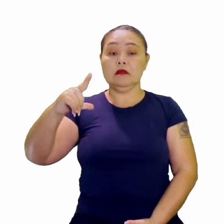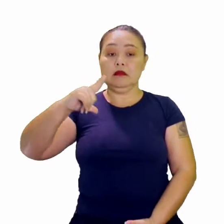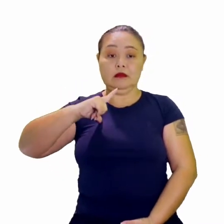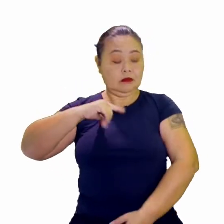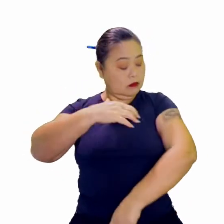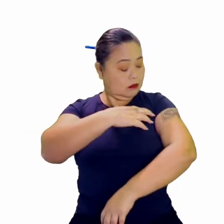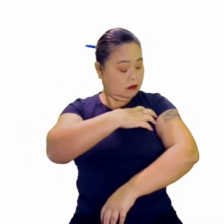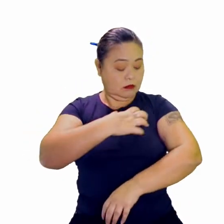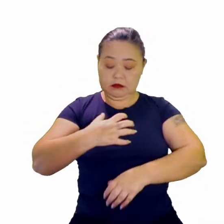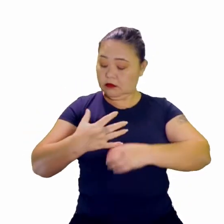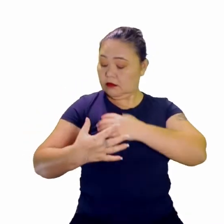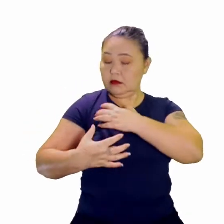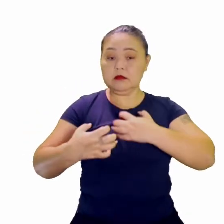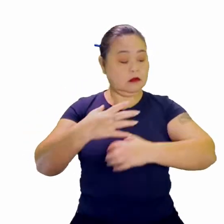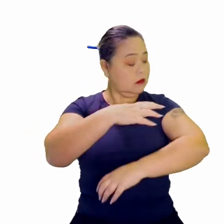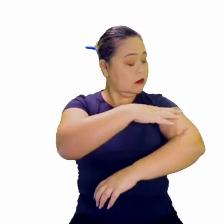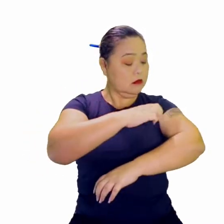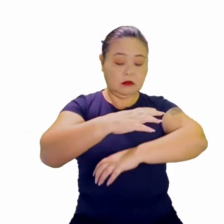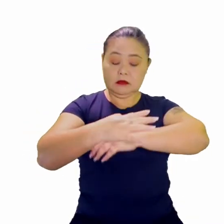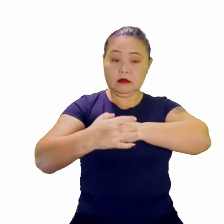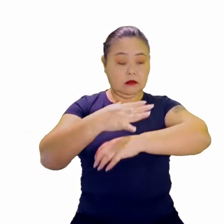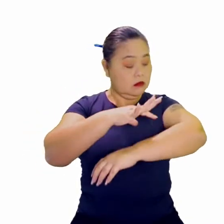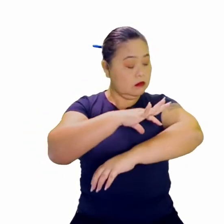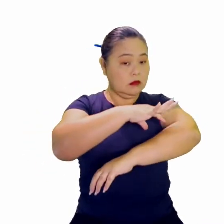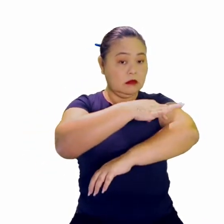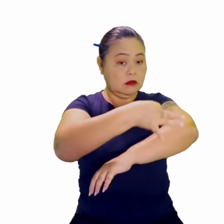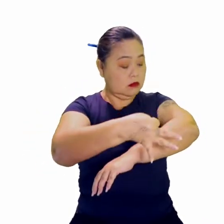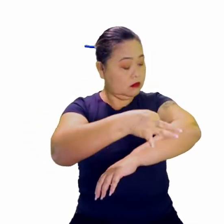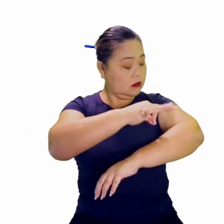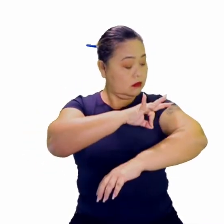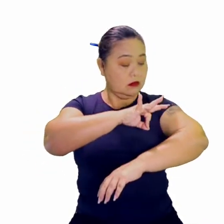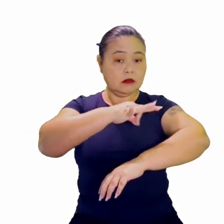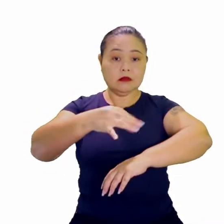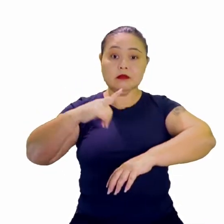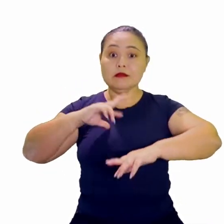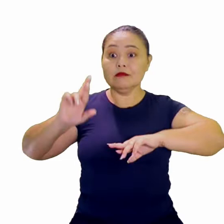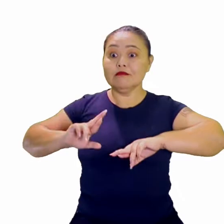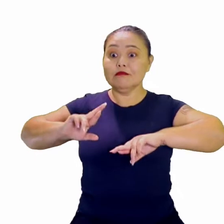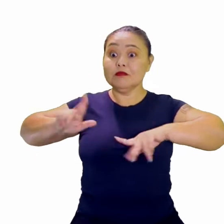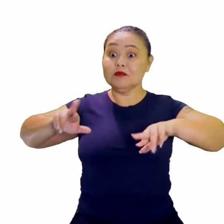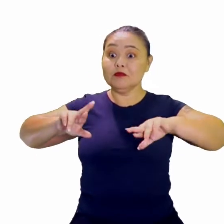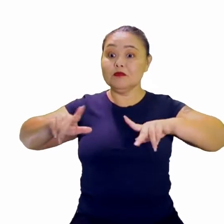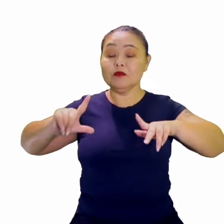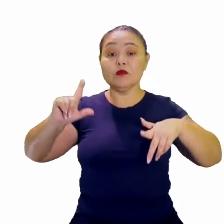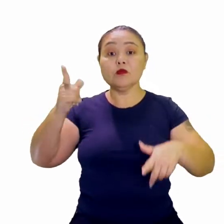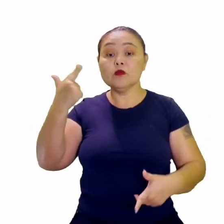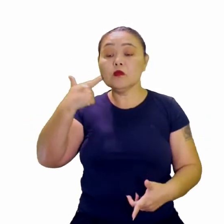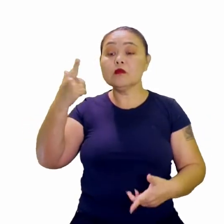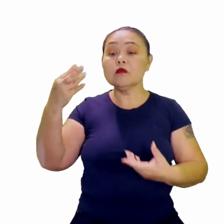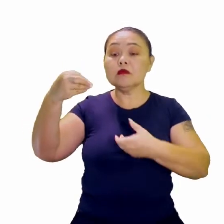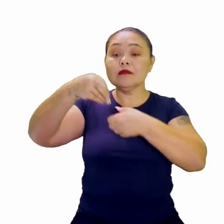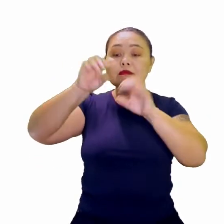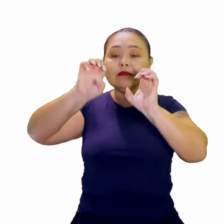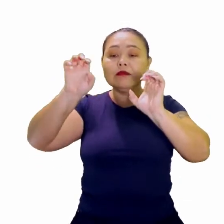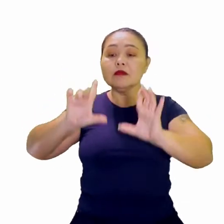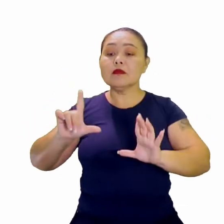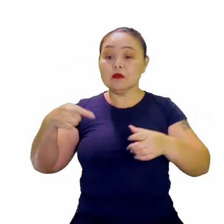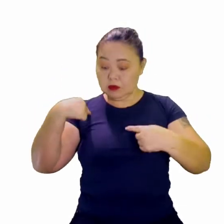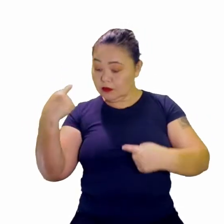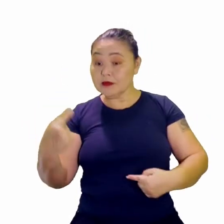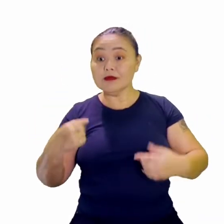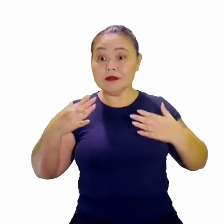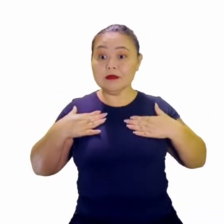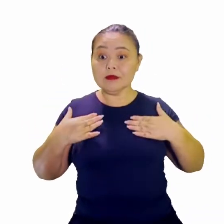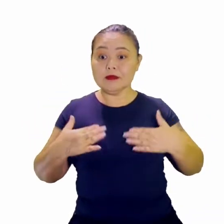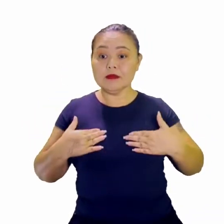das fibras, né, o local de inserção das fibras, eles vão ser diferentes. Olha como que é a estrutura muscular do nosso